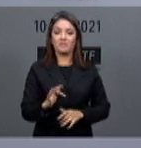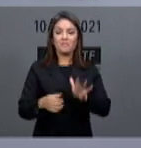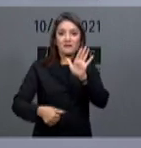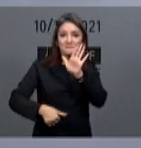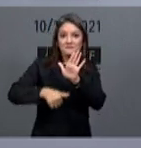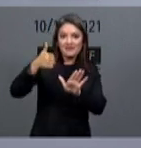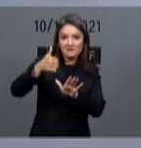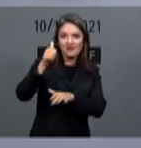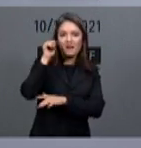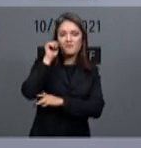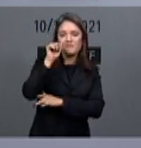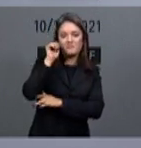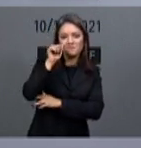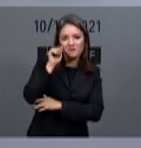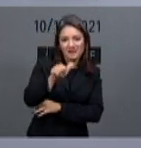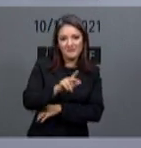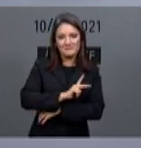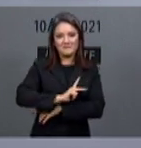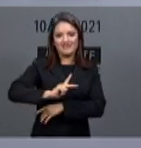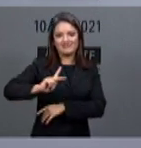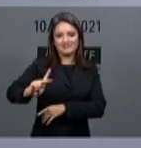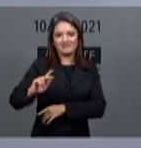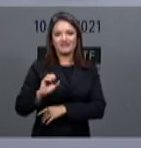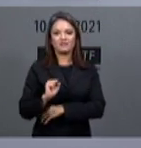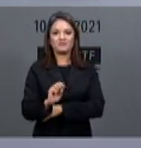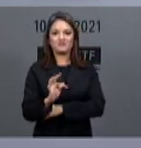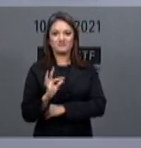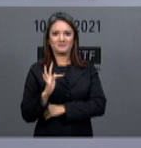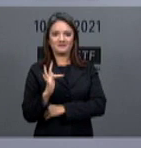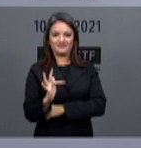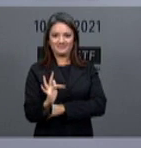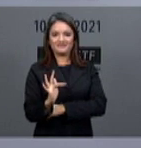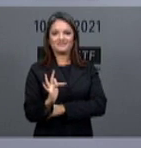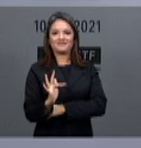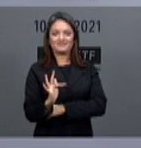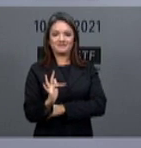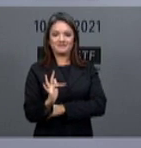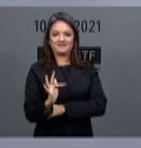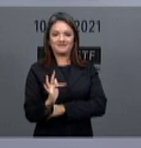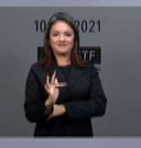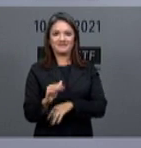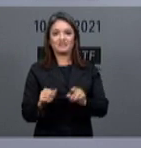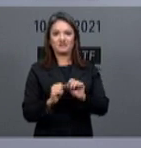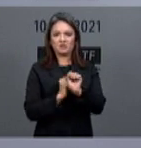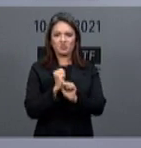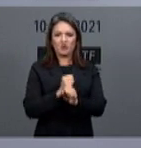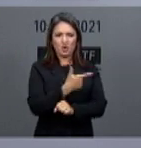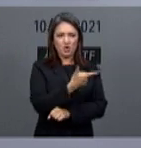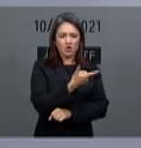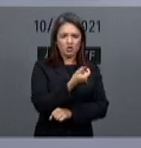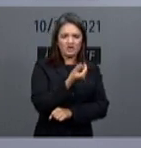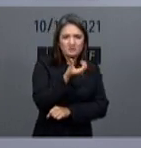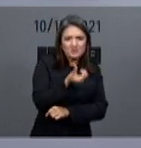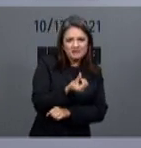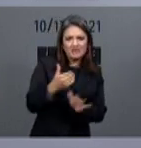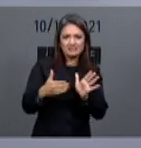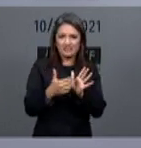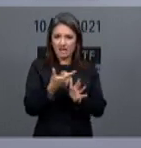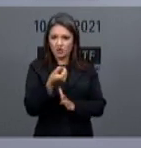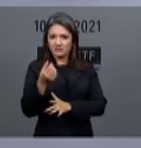Presidente desta Suprema corte Oi aqui é presidiu no 2006/2008